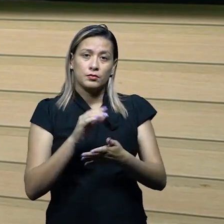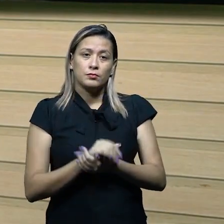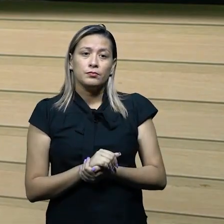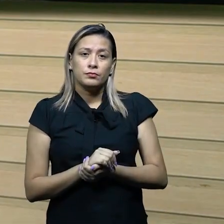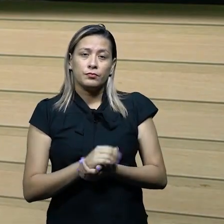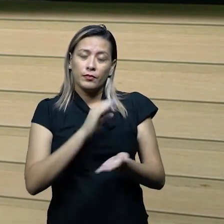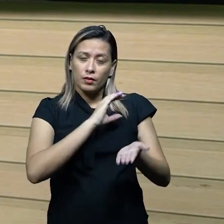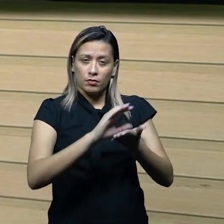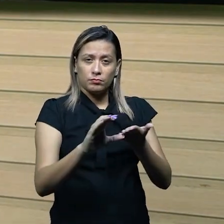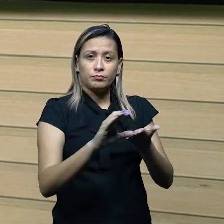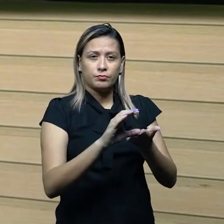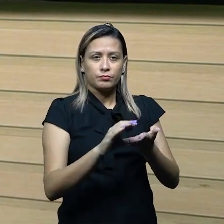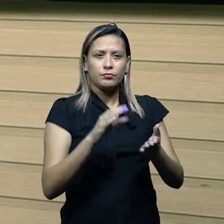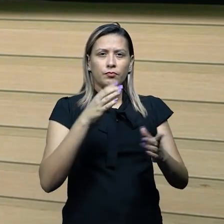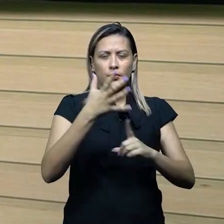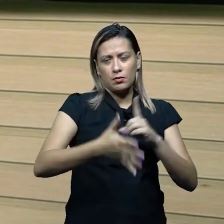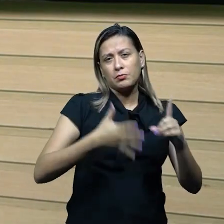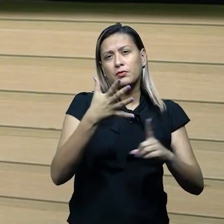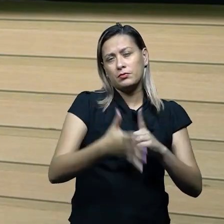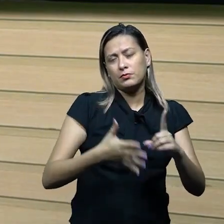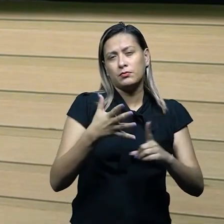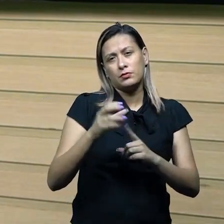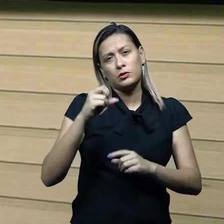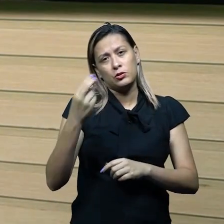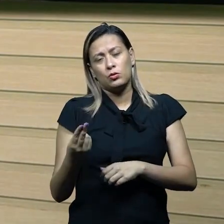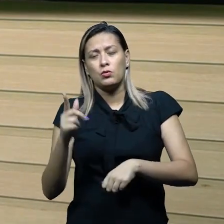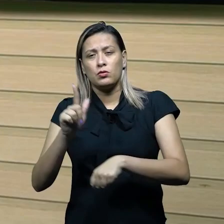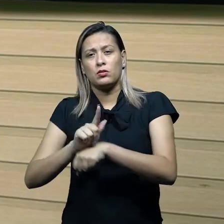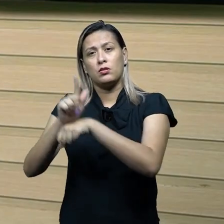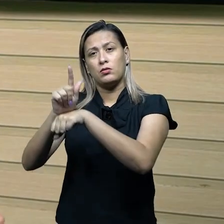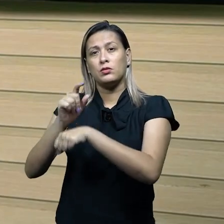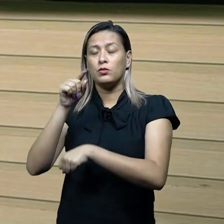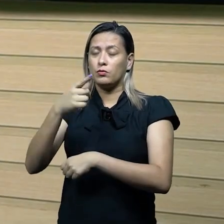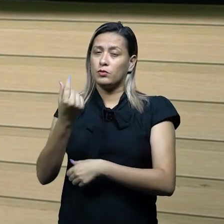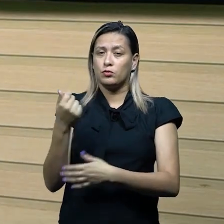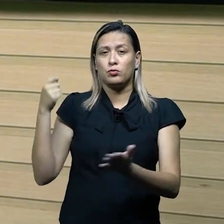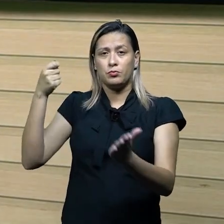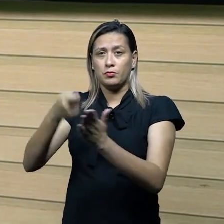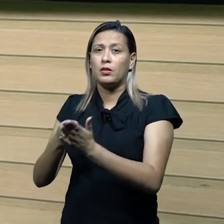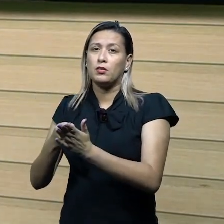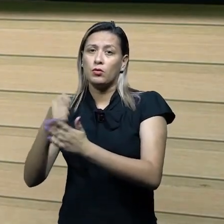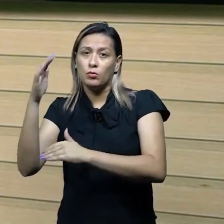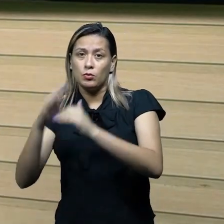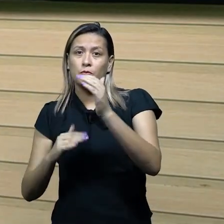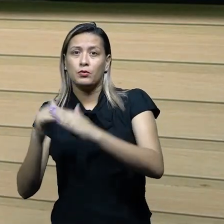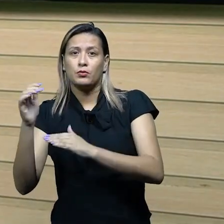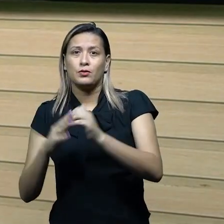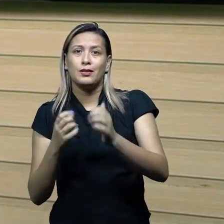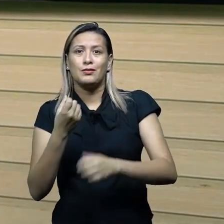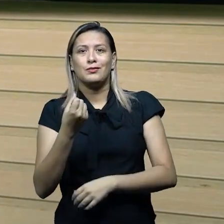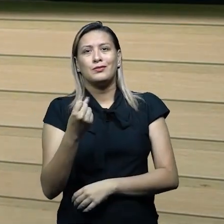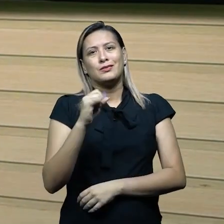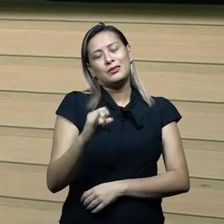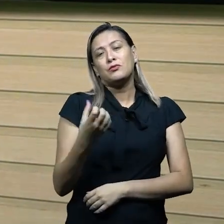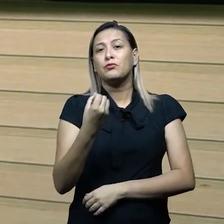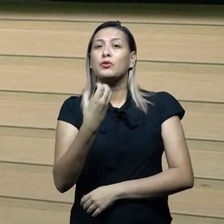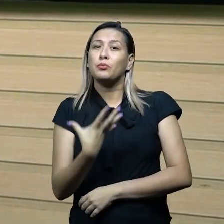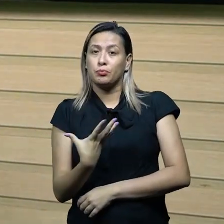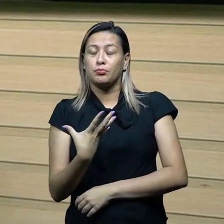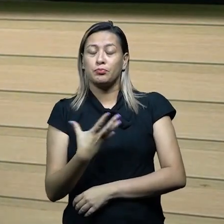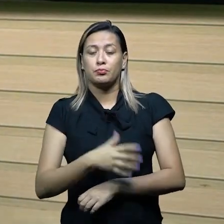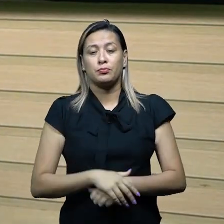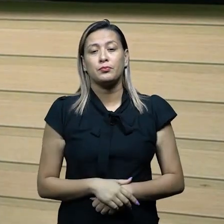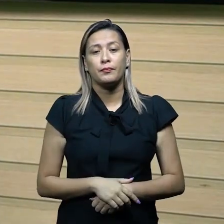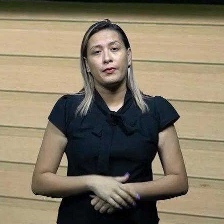fez naquele curso, naquela palestra, naquela graduação que você pagou ao seu funcionário, se realmente valeu a pena. Professor,